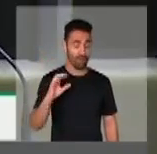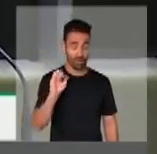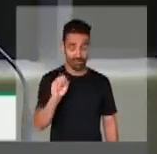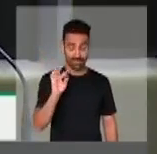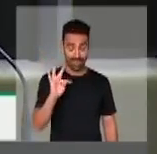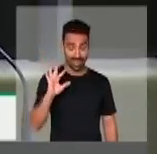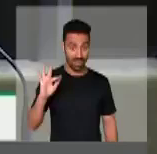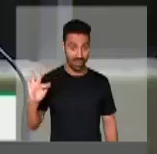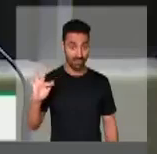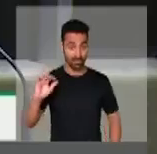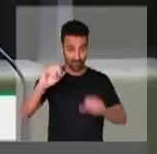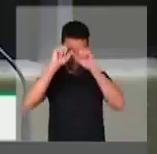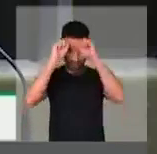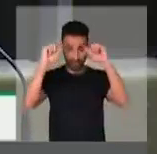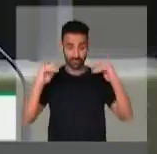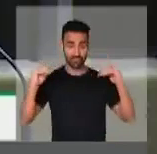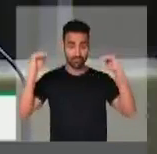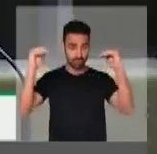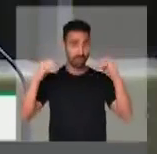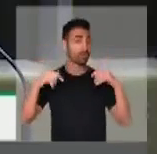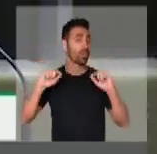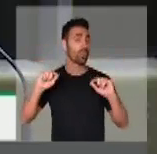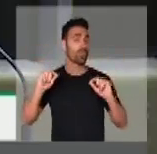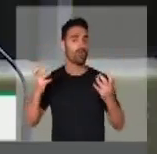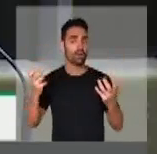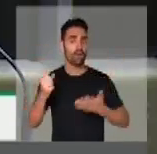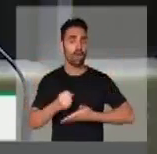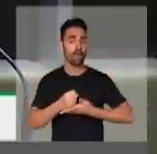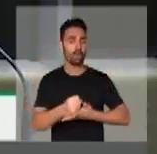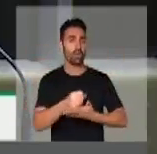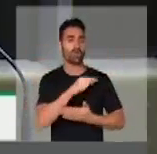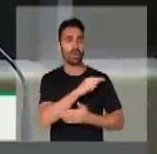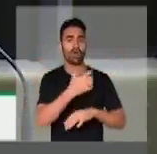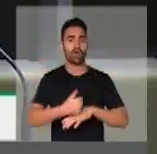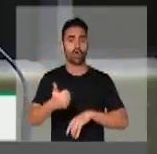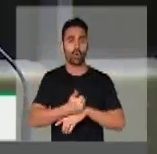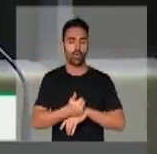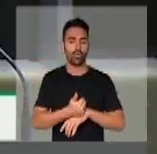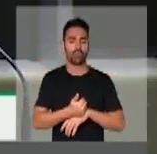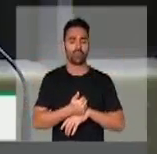agiu, por exemplo, para viabilizar o golpe e o impeachment,